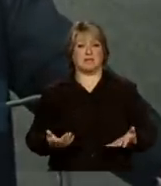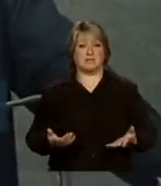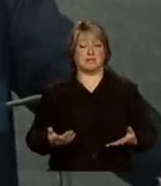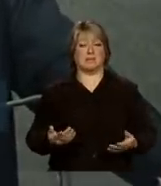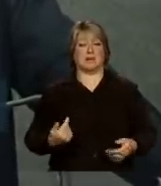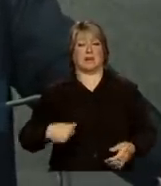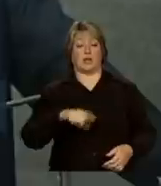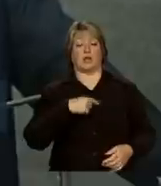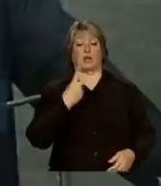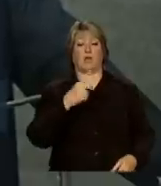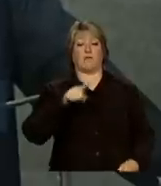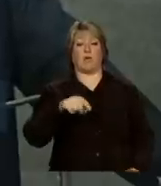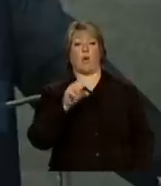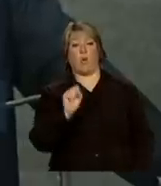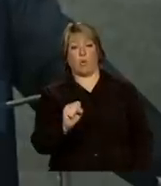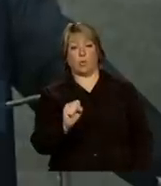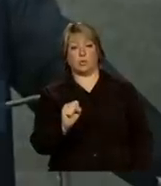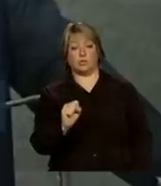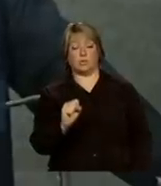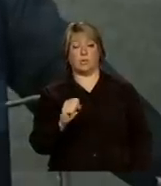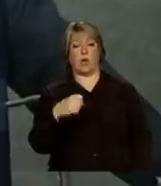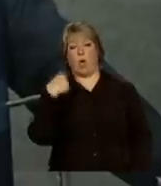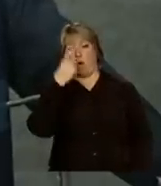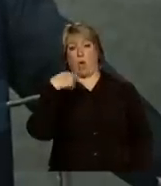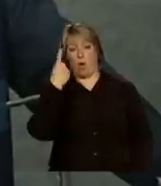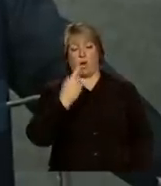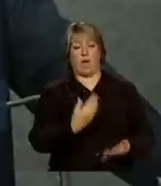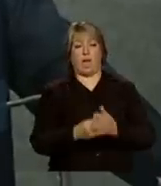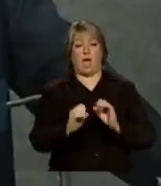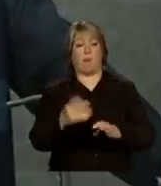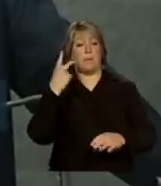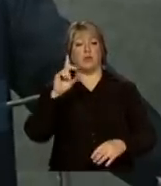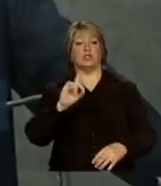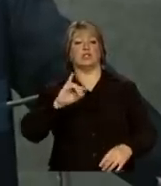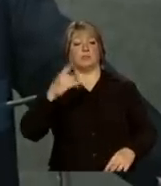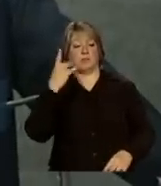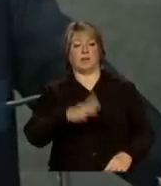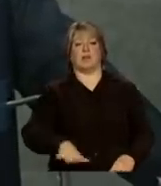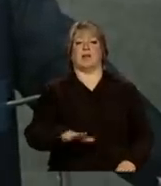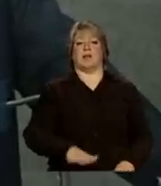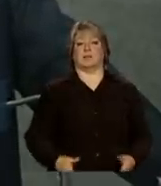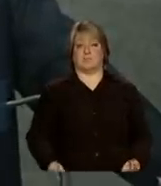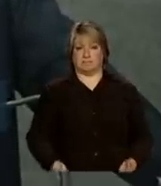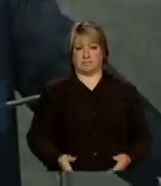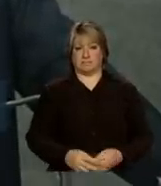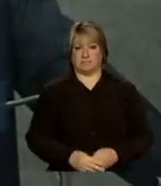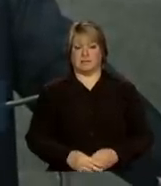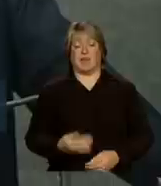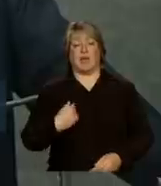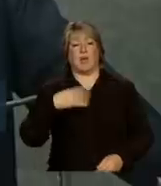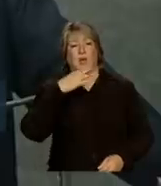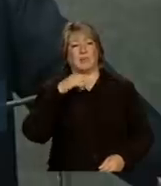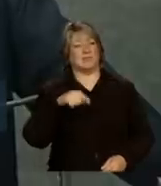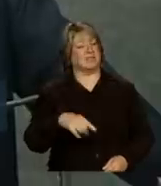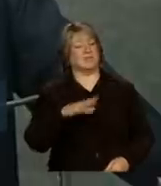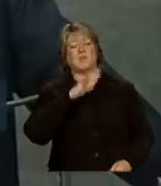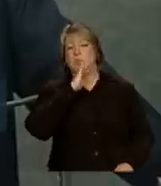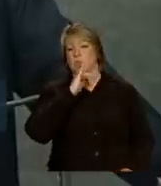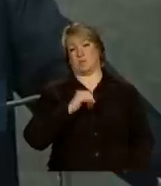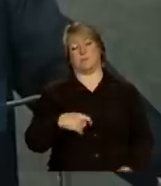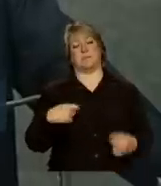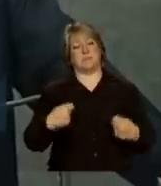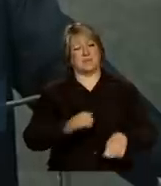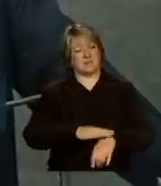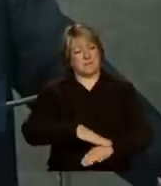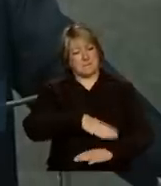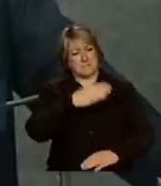damos 2,8 horas de aula por dia para uma ença Tá certo eu acho que é criminoso isso gente